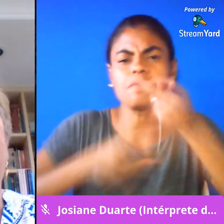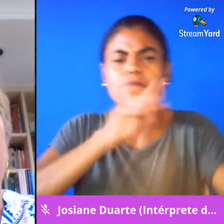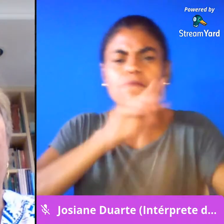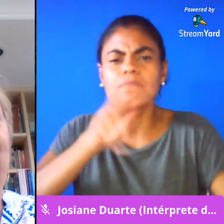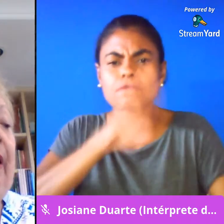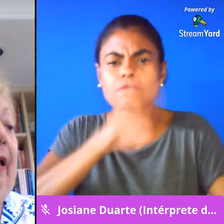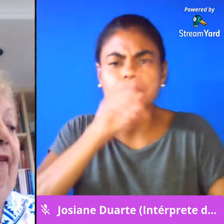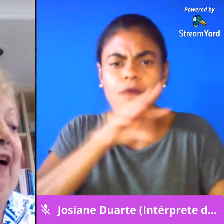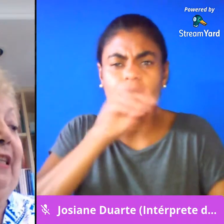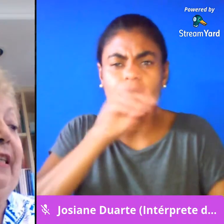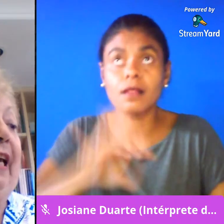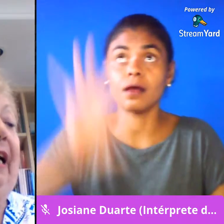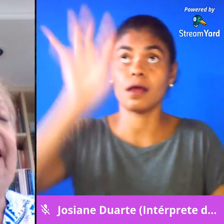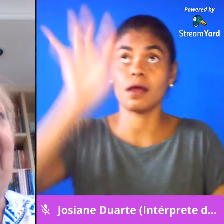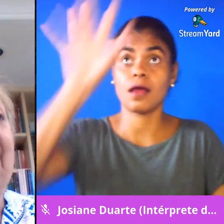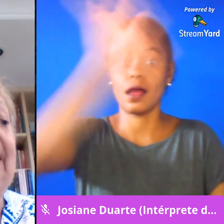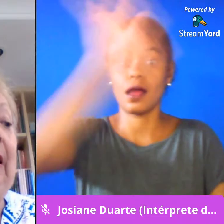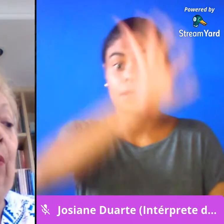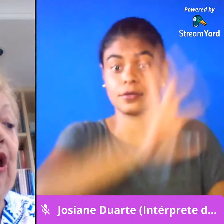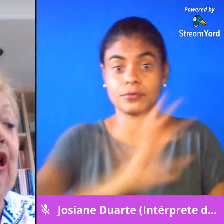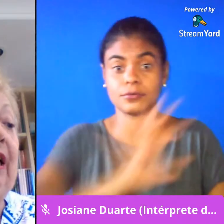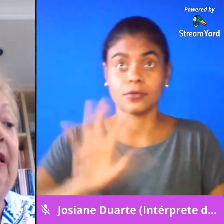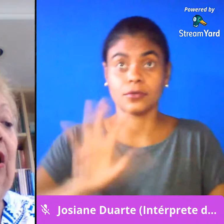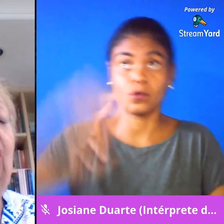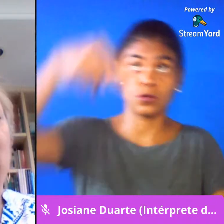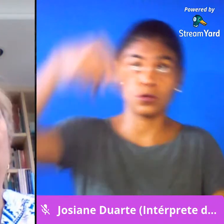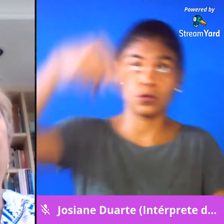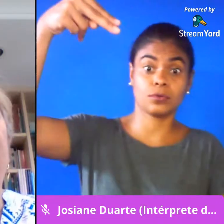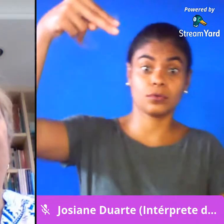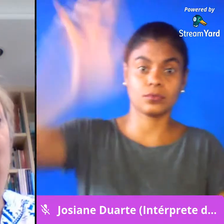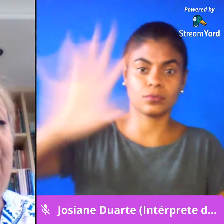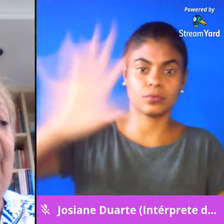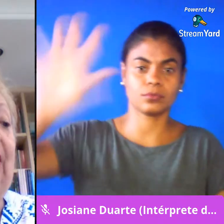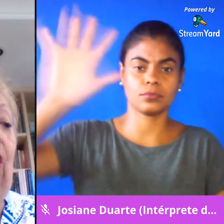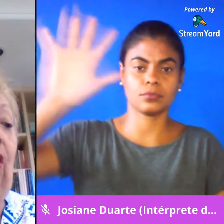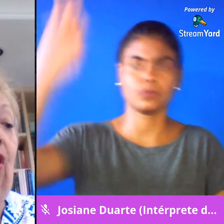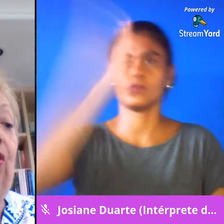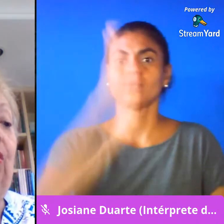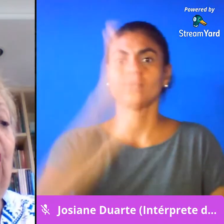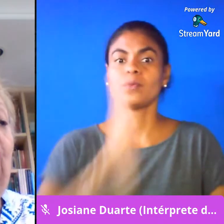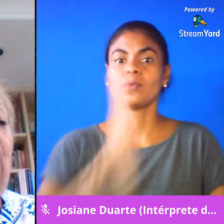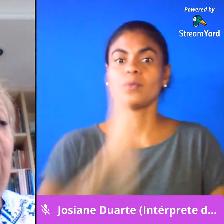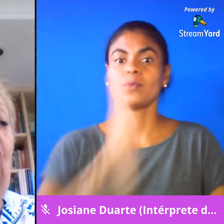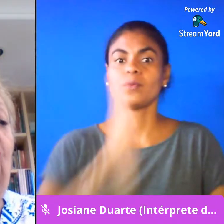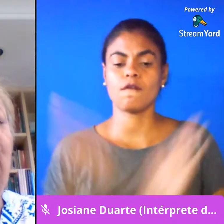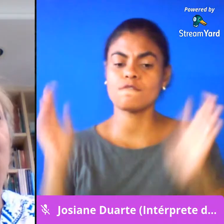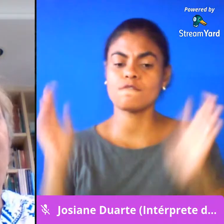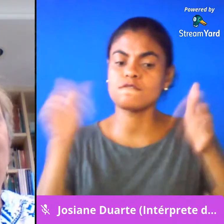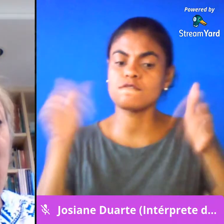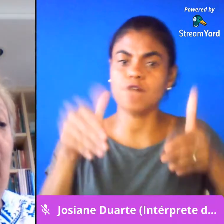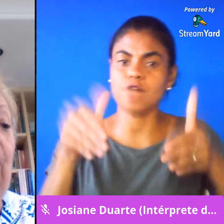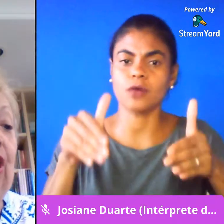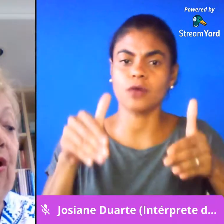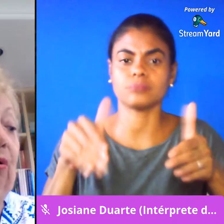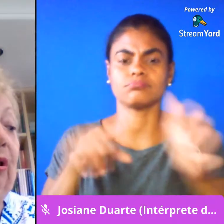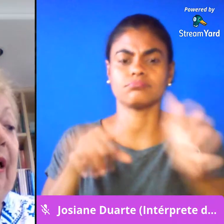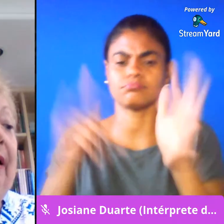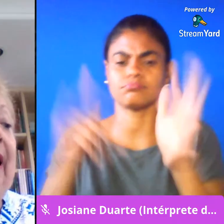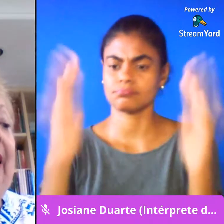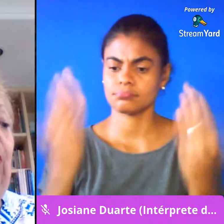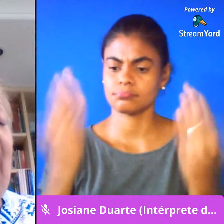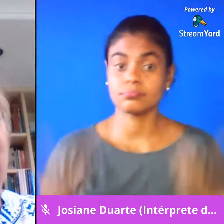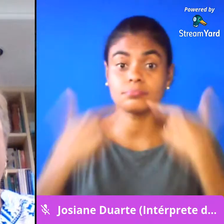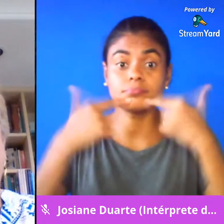por objetivo fazer análises linguísticas sobre os enfoques dialetológicos, sócio e